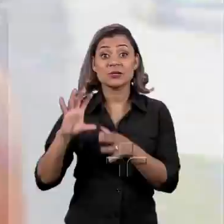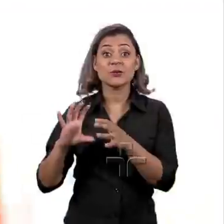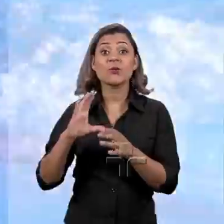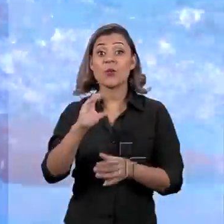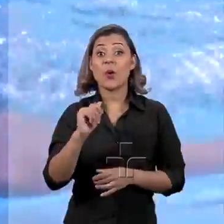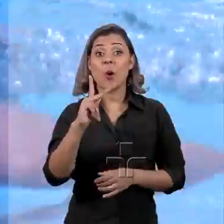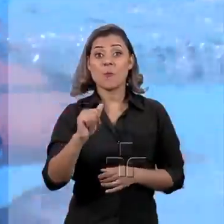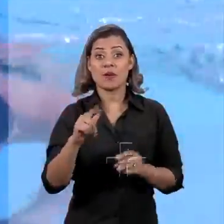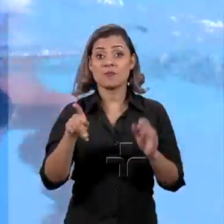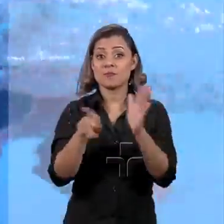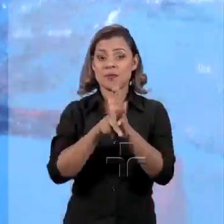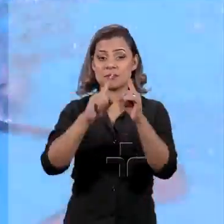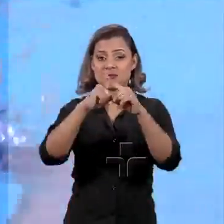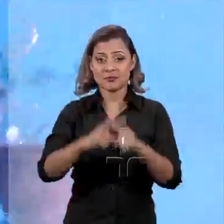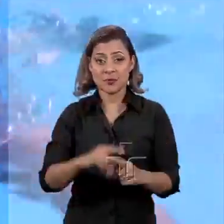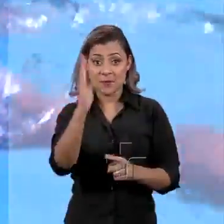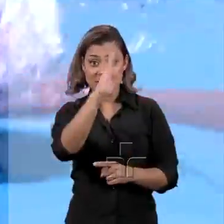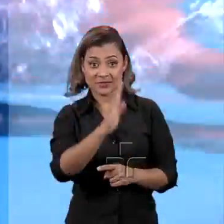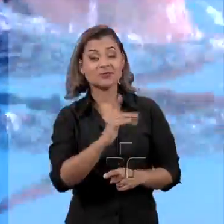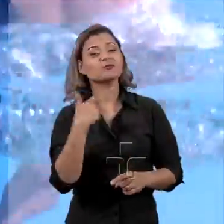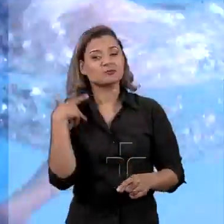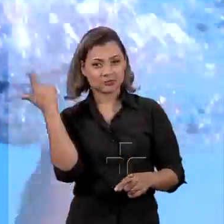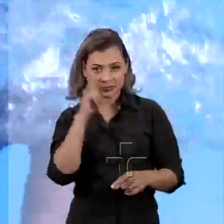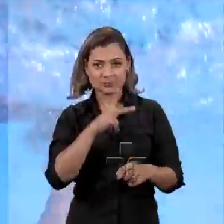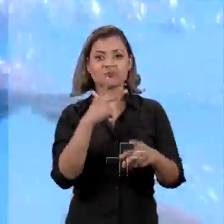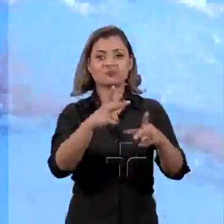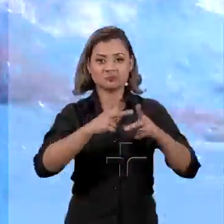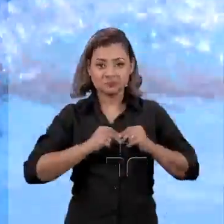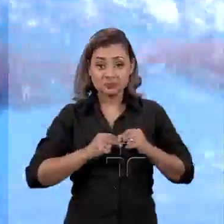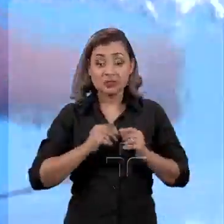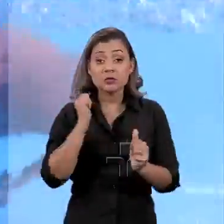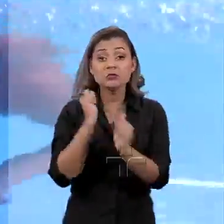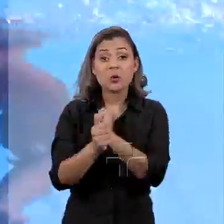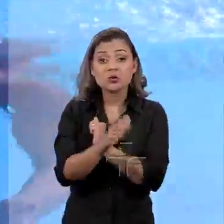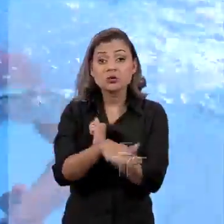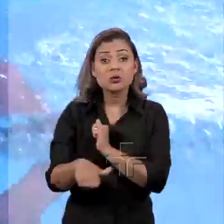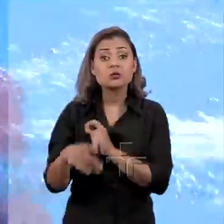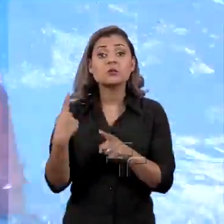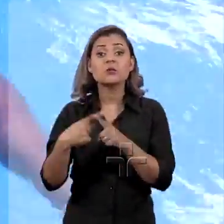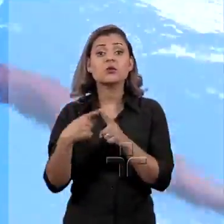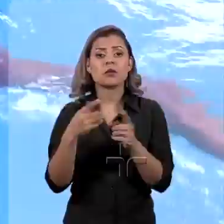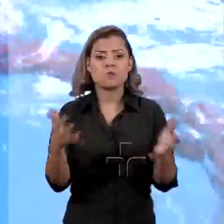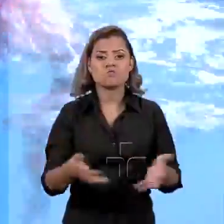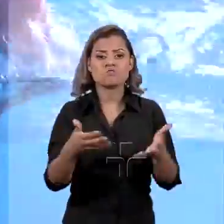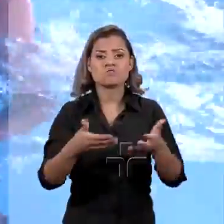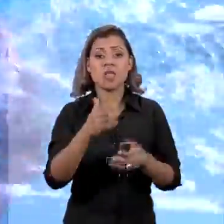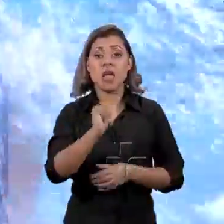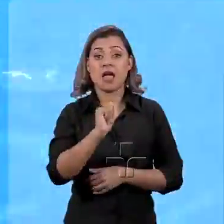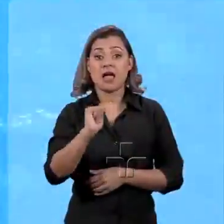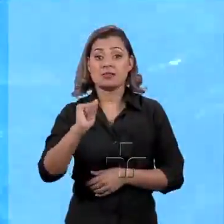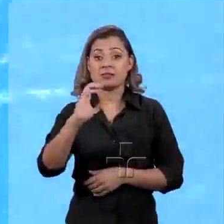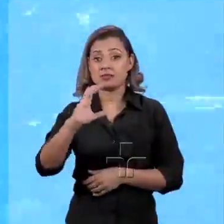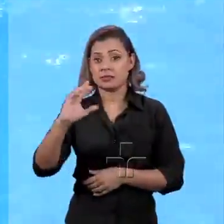Brasil. O esporte entrou na vida dela ainda menina, no trabalho de reabilitação da ACD.